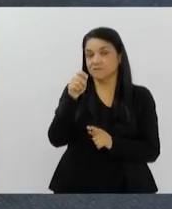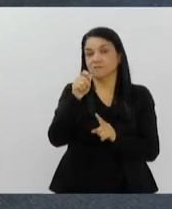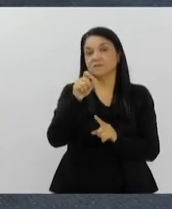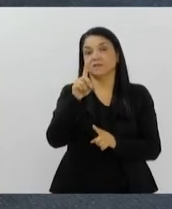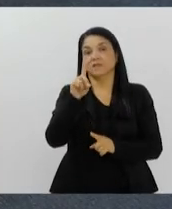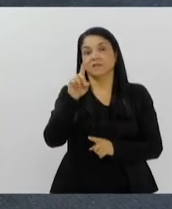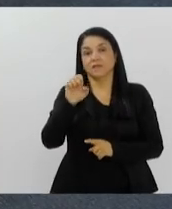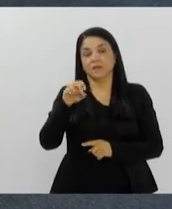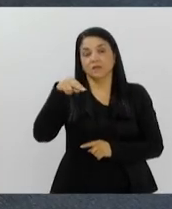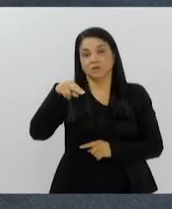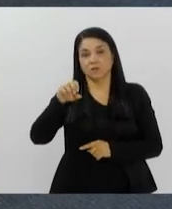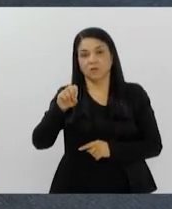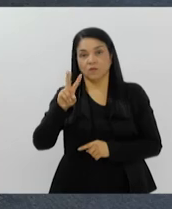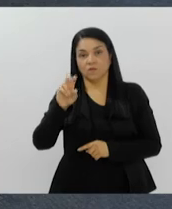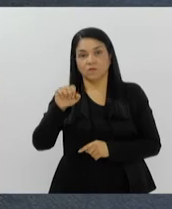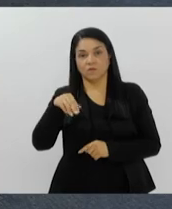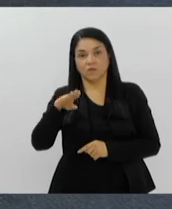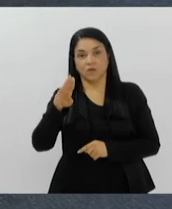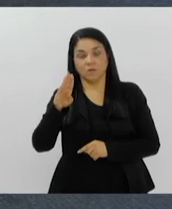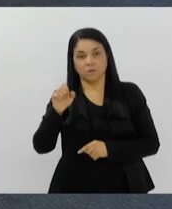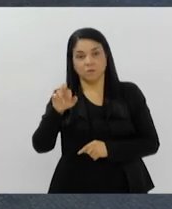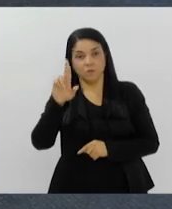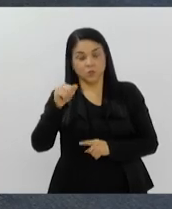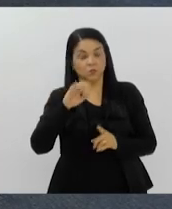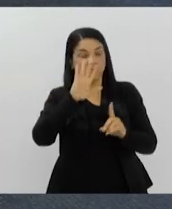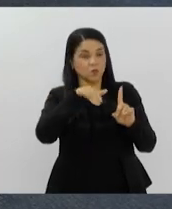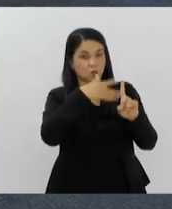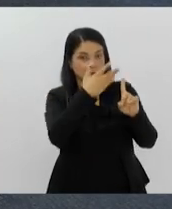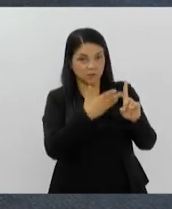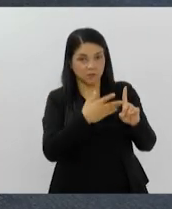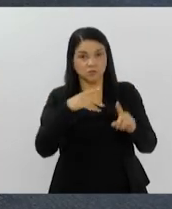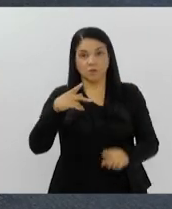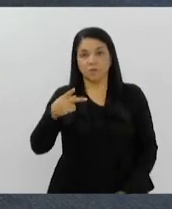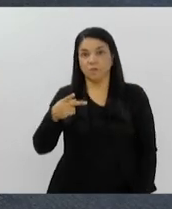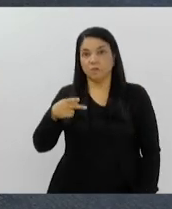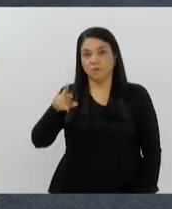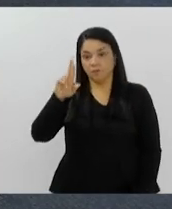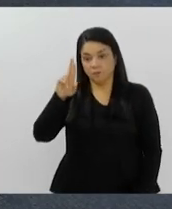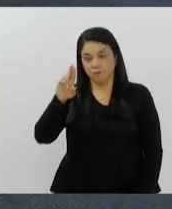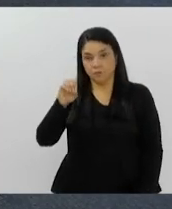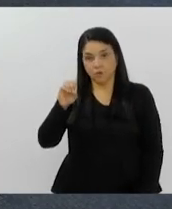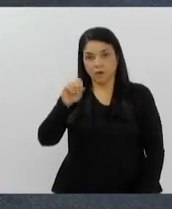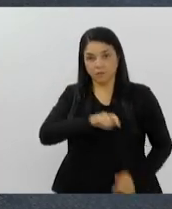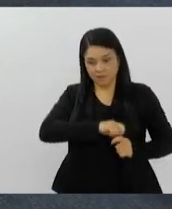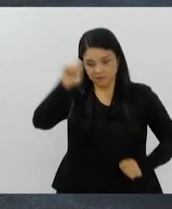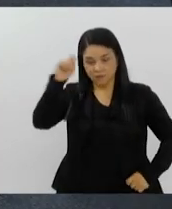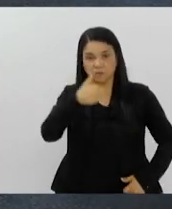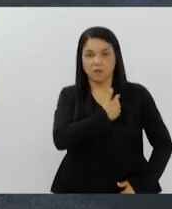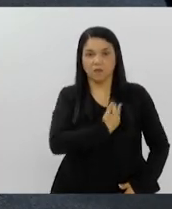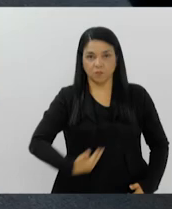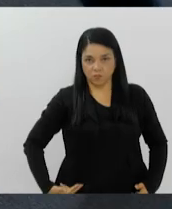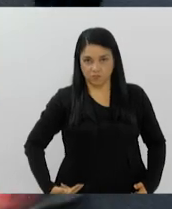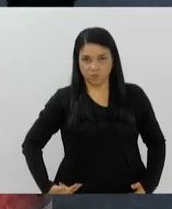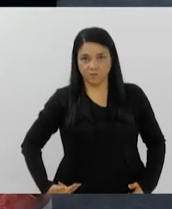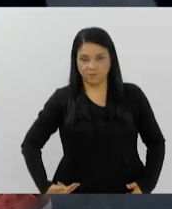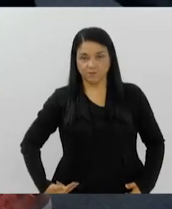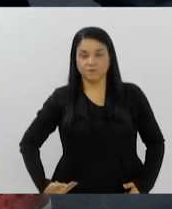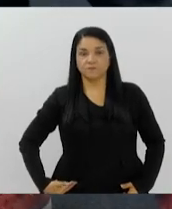em homenagem à Proclamação da República. E a República precisa